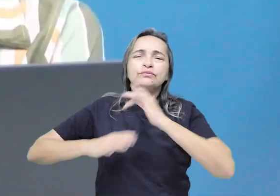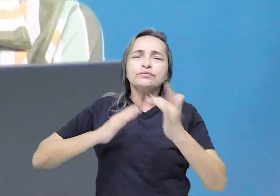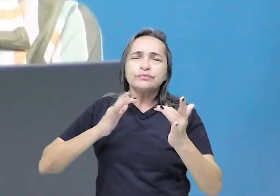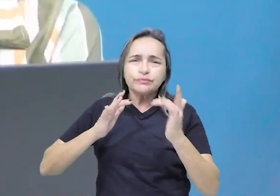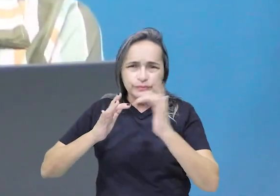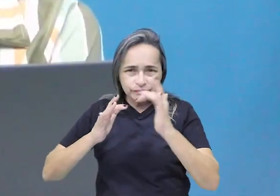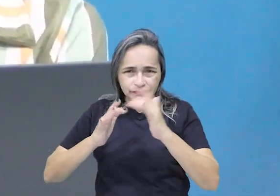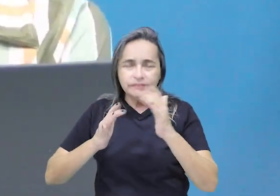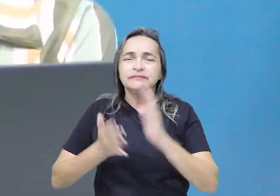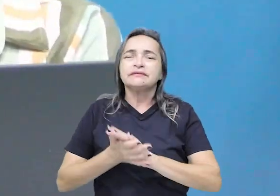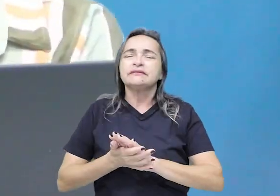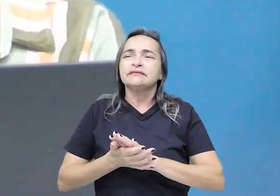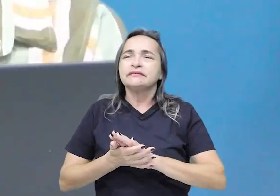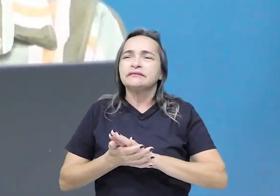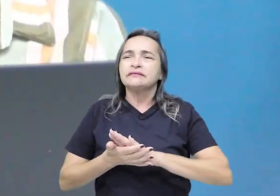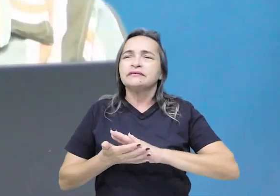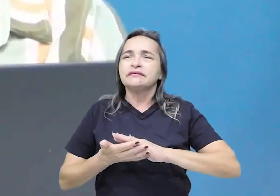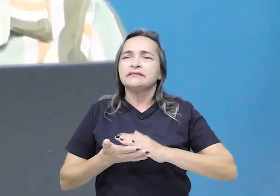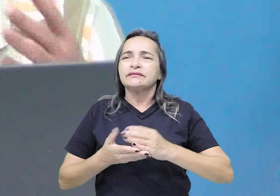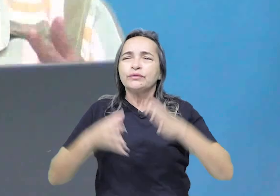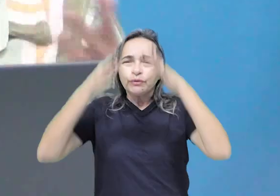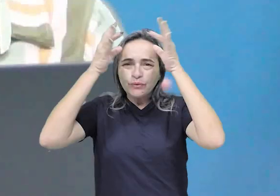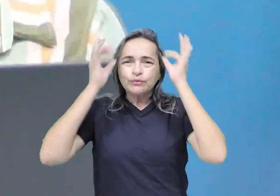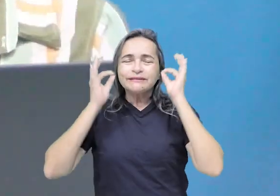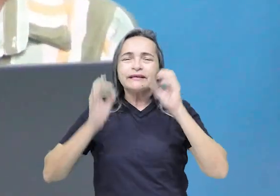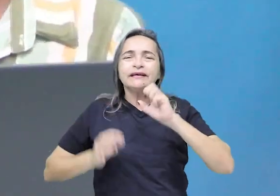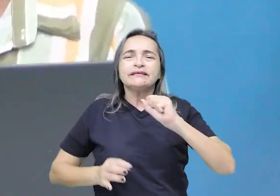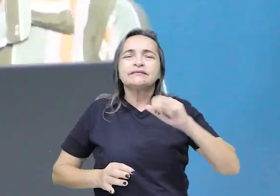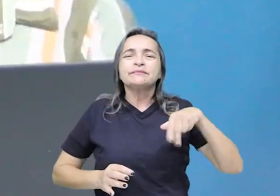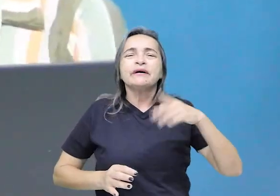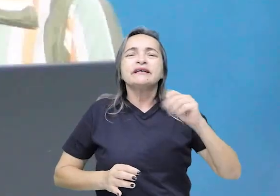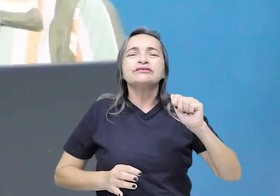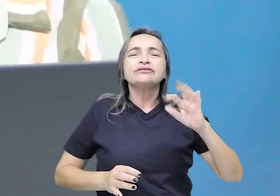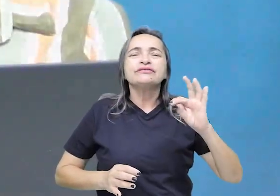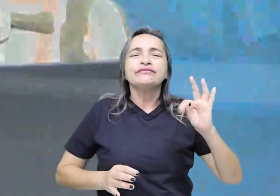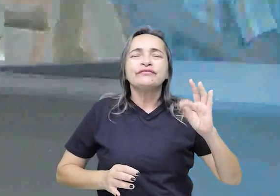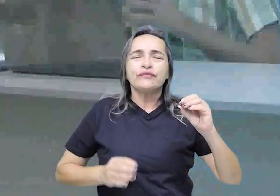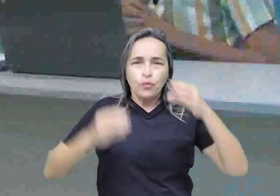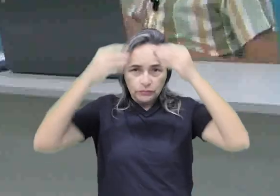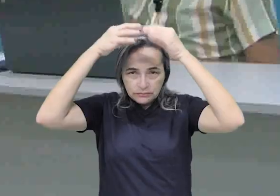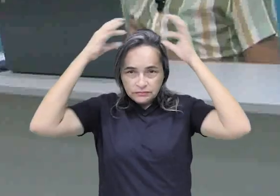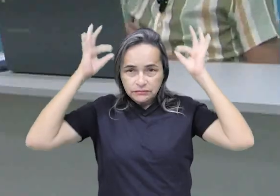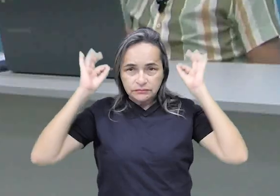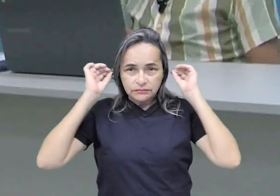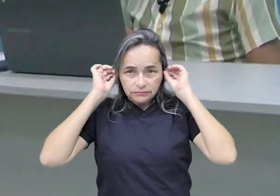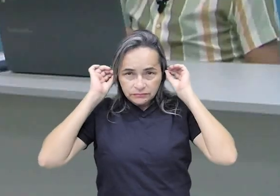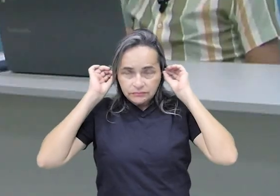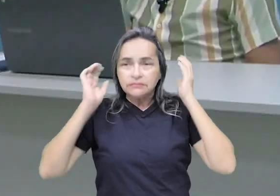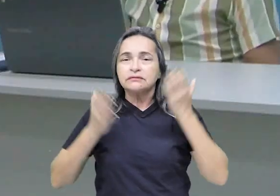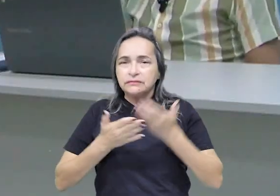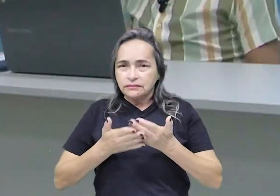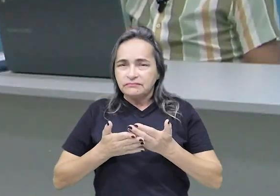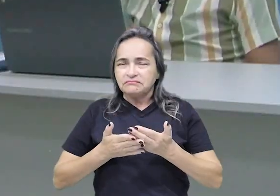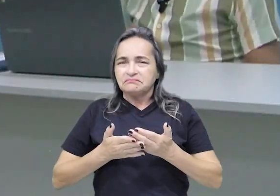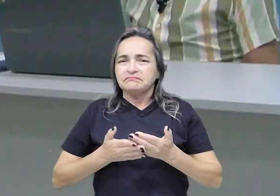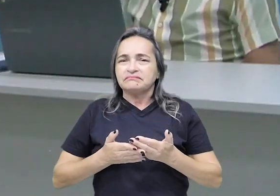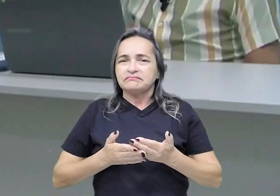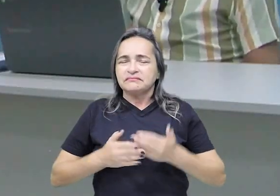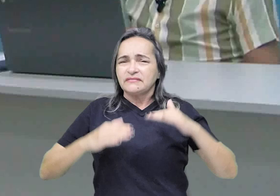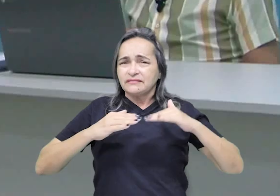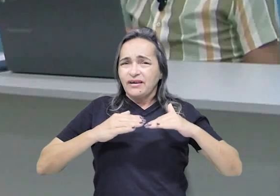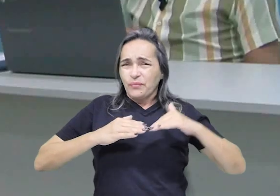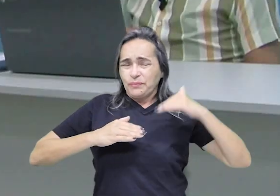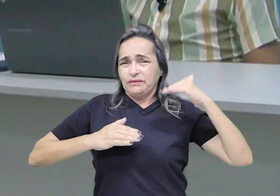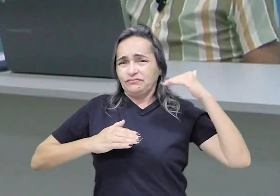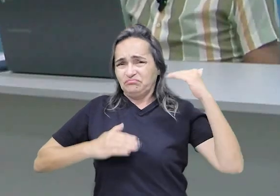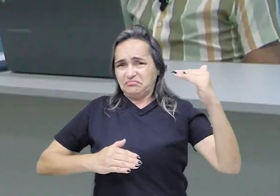dos smartphones trouxeram agravamento dos problemas auditivos da população? Eu acredito que sim.